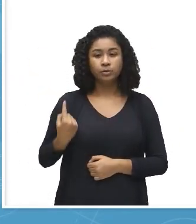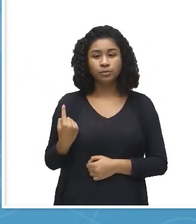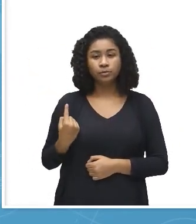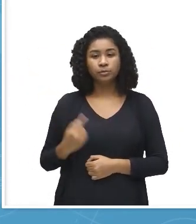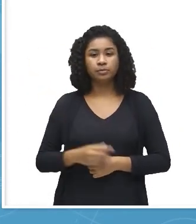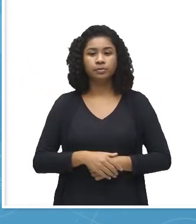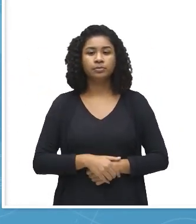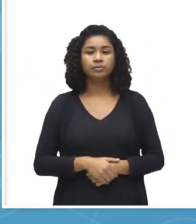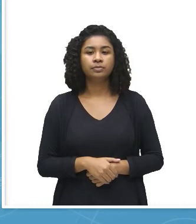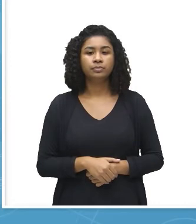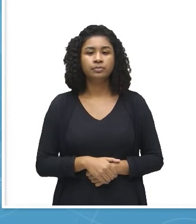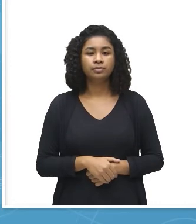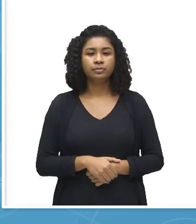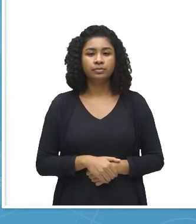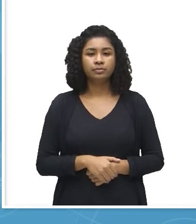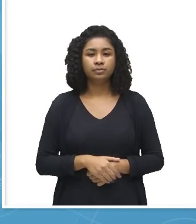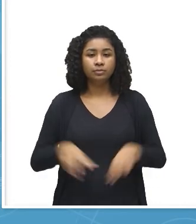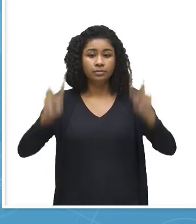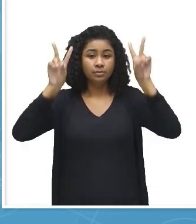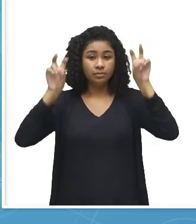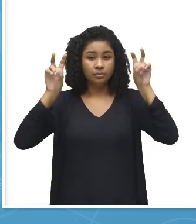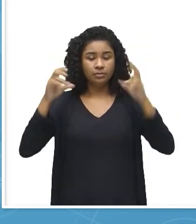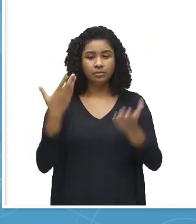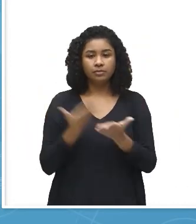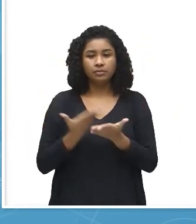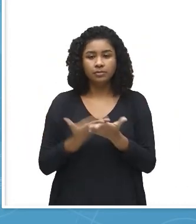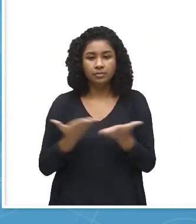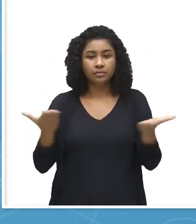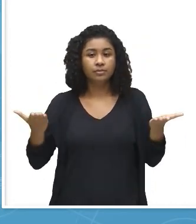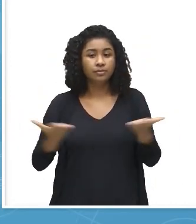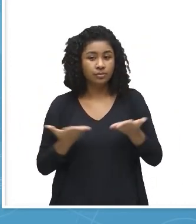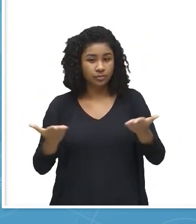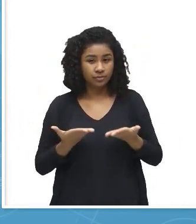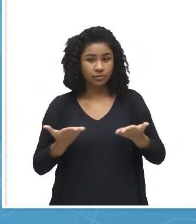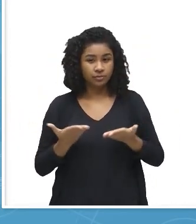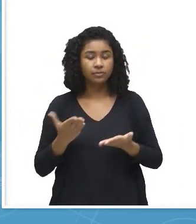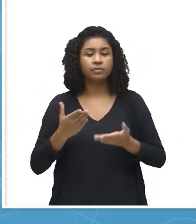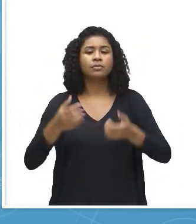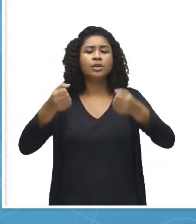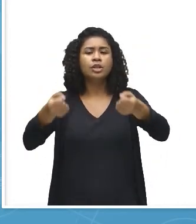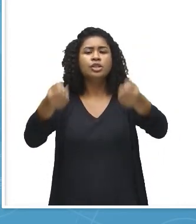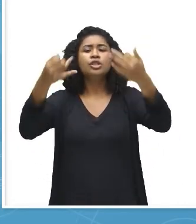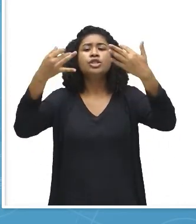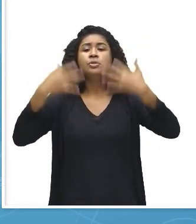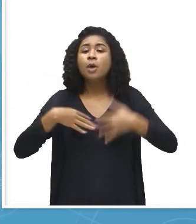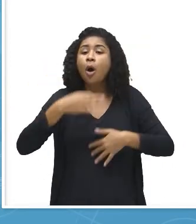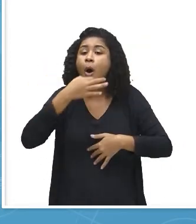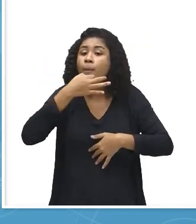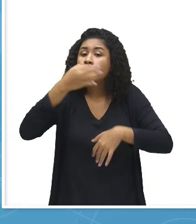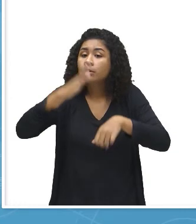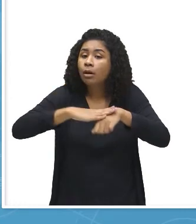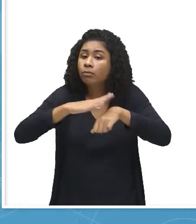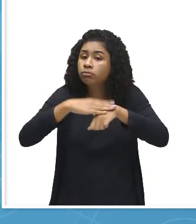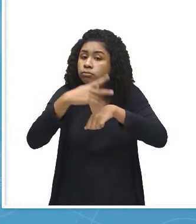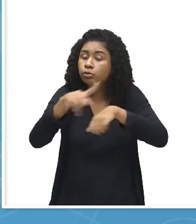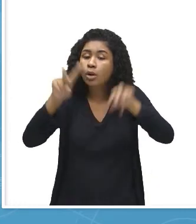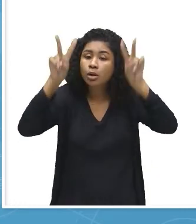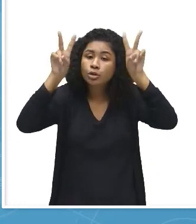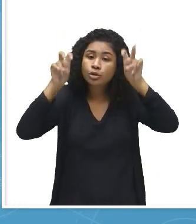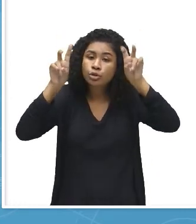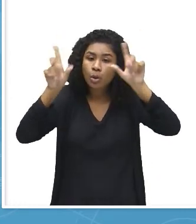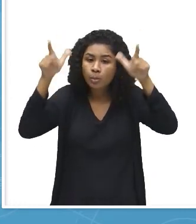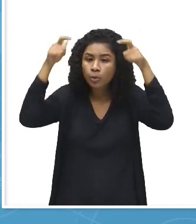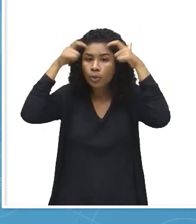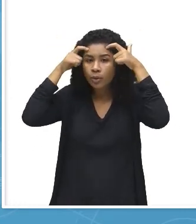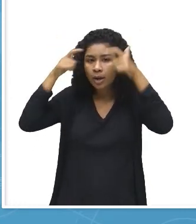gente. De acordo com o que foi visto em nossa aula de hoje, explique sua opinião sobre as maldades do rei